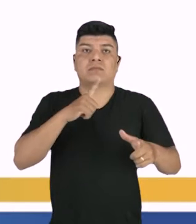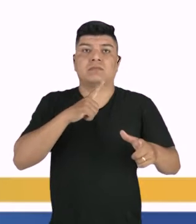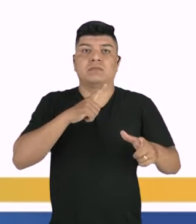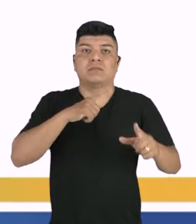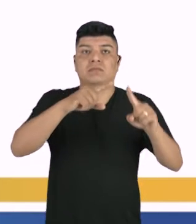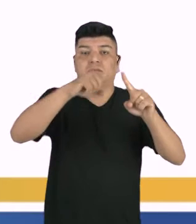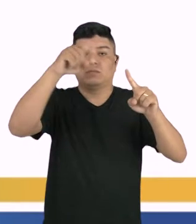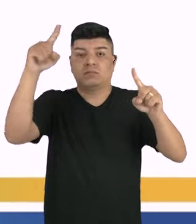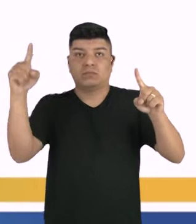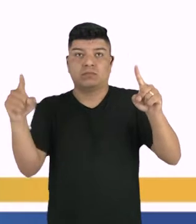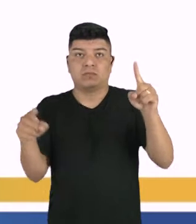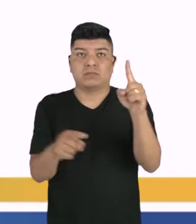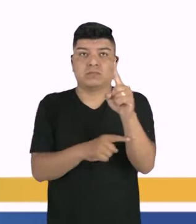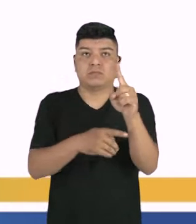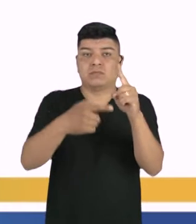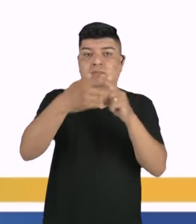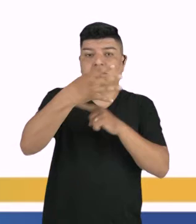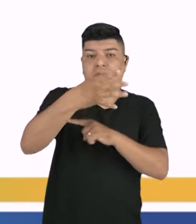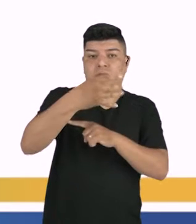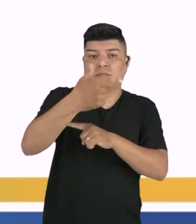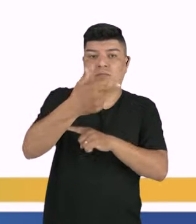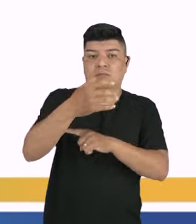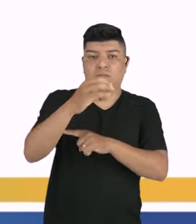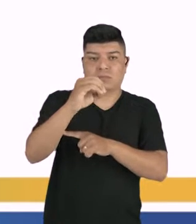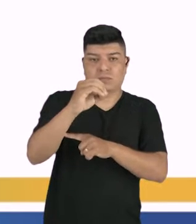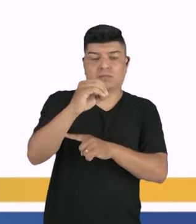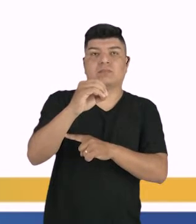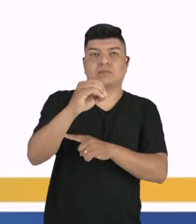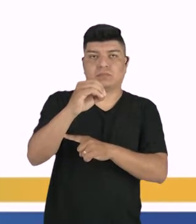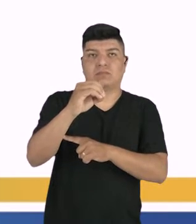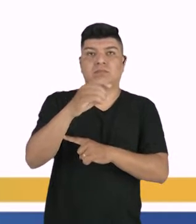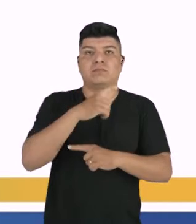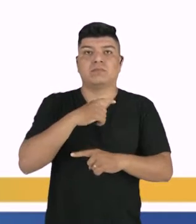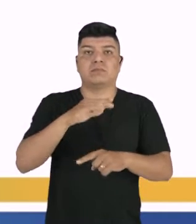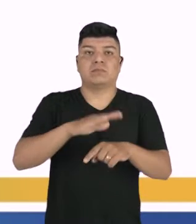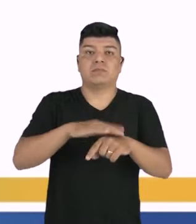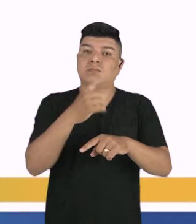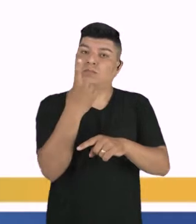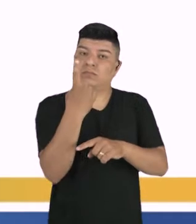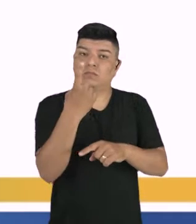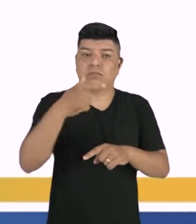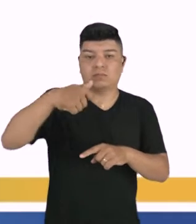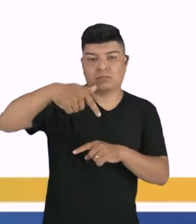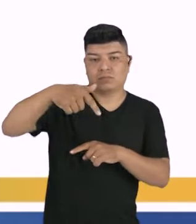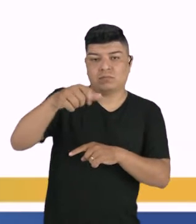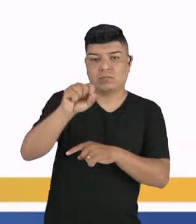o arco 420. Uma volta a mais, temos o